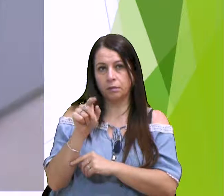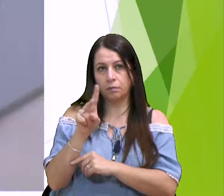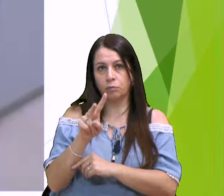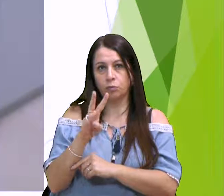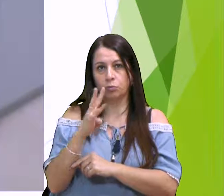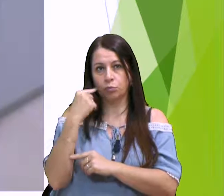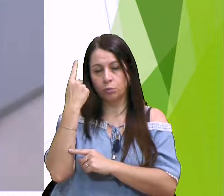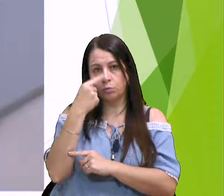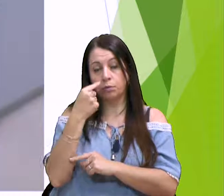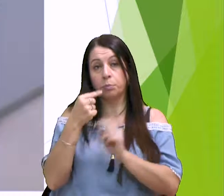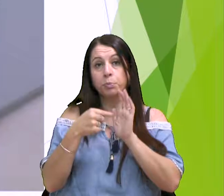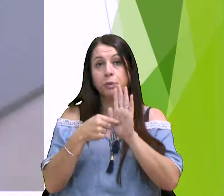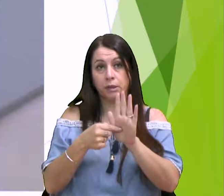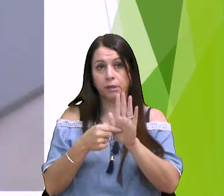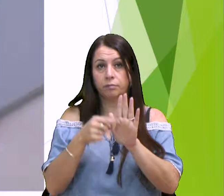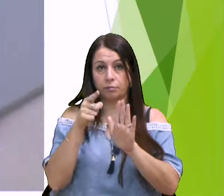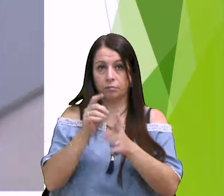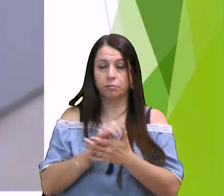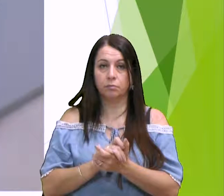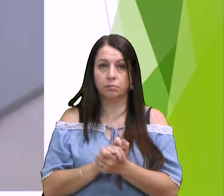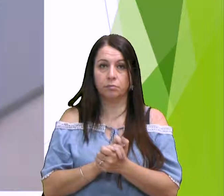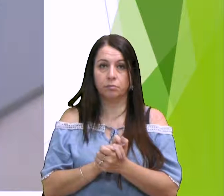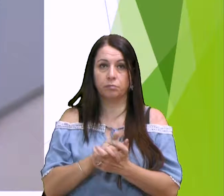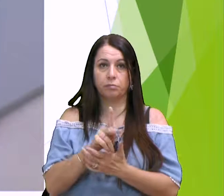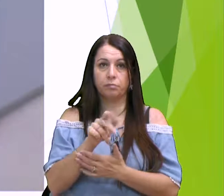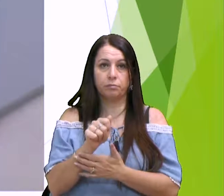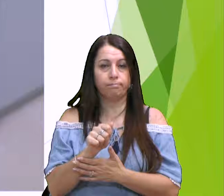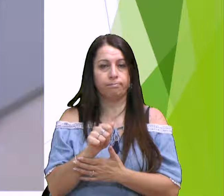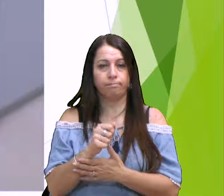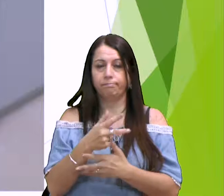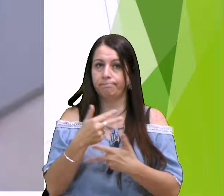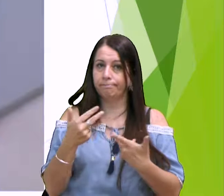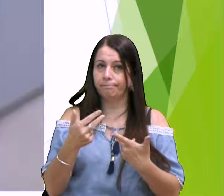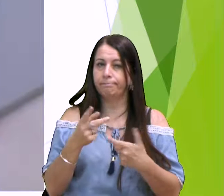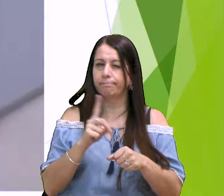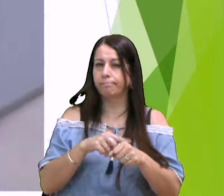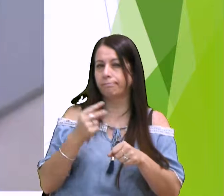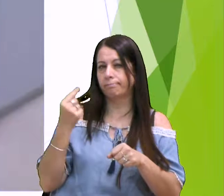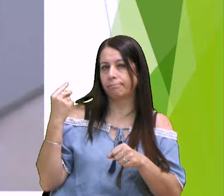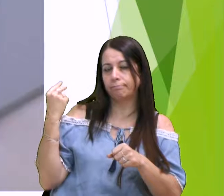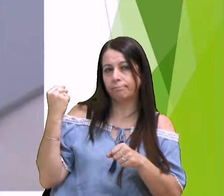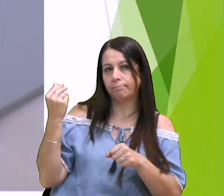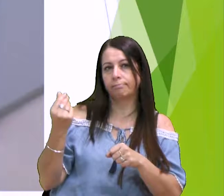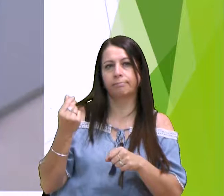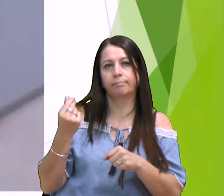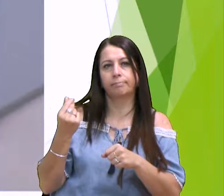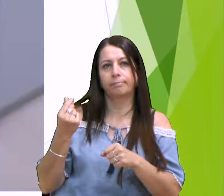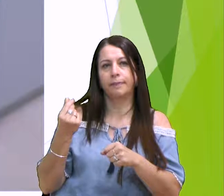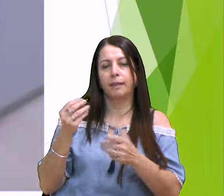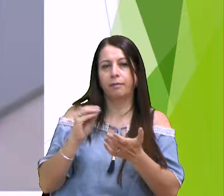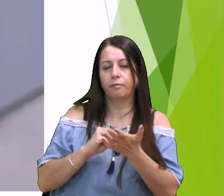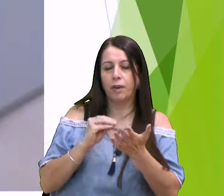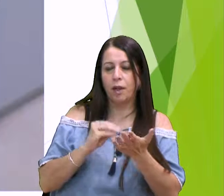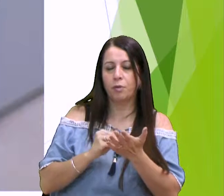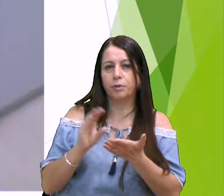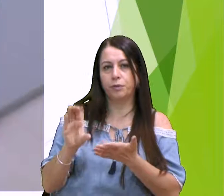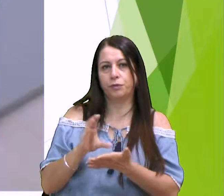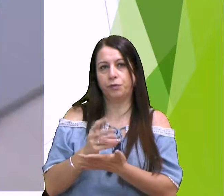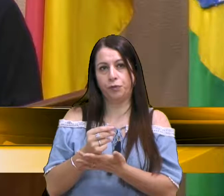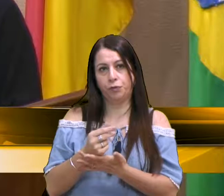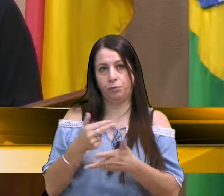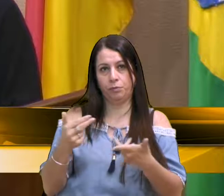para mostrar, para ilustrar que o PA vem sofrendo há algum tempo já o sucateamento, a falta de investimento,